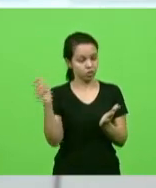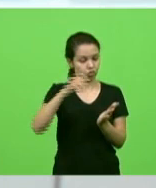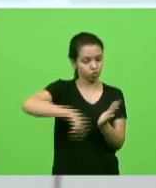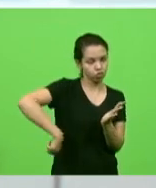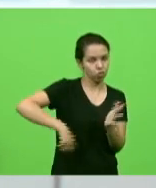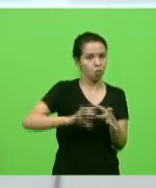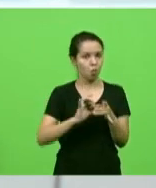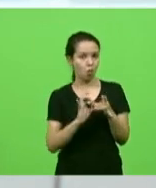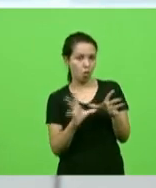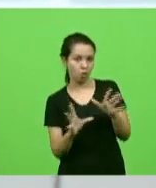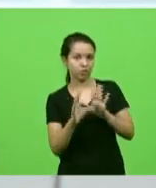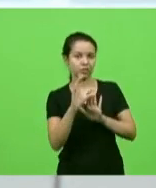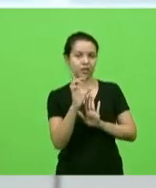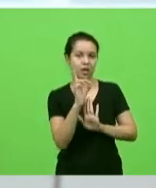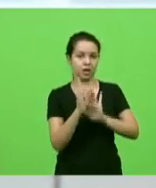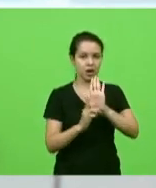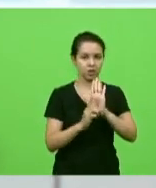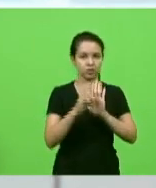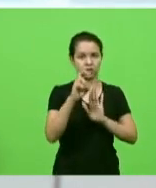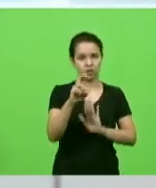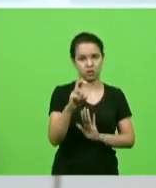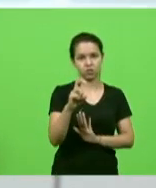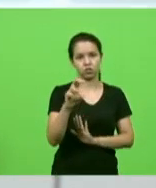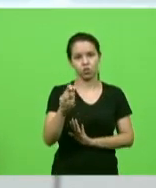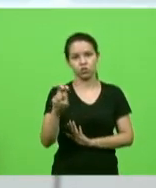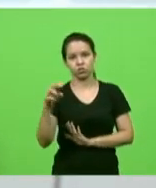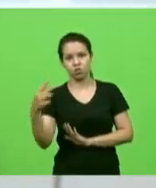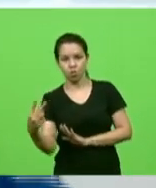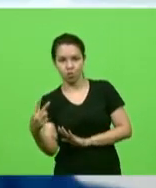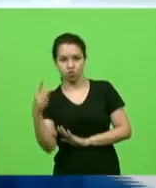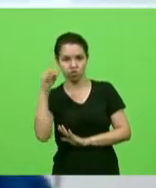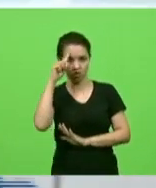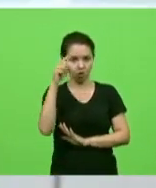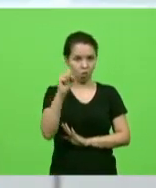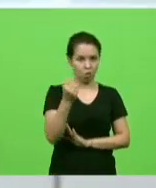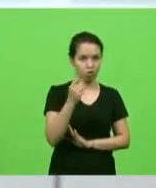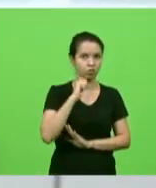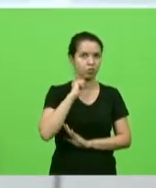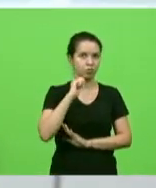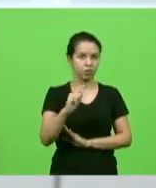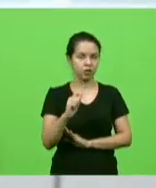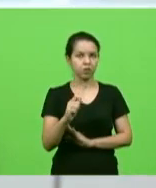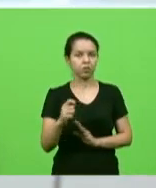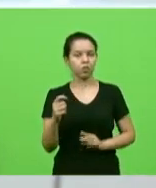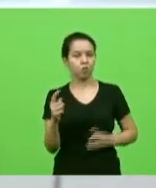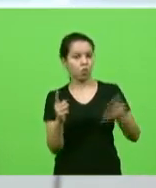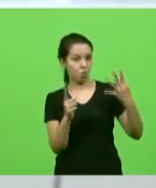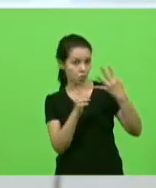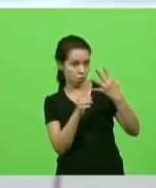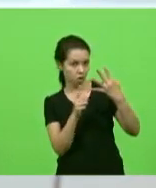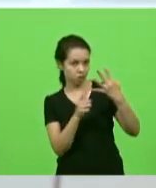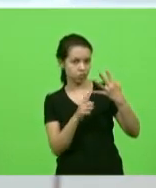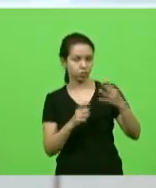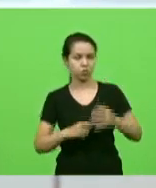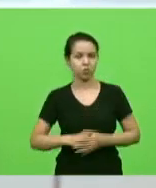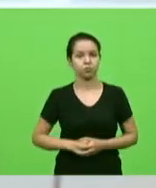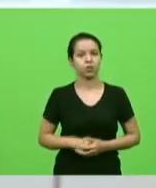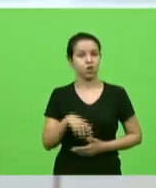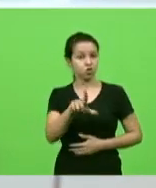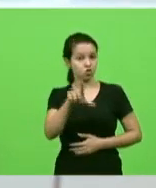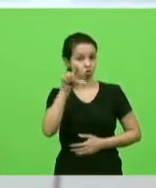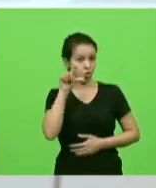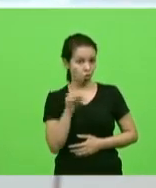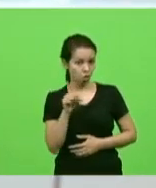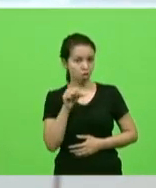decreto 552 em Oito de Abril 14 que a escolha do Hospital